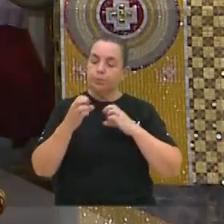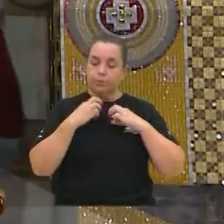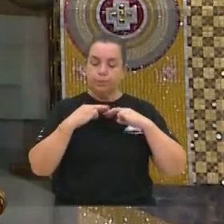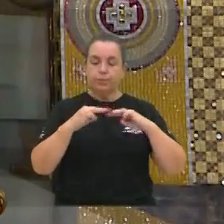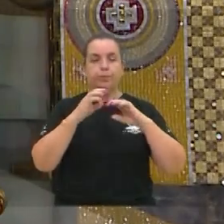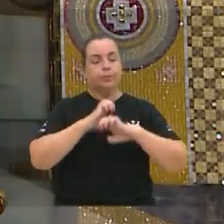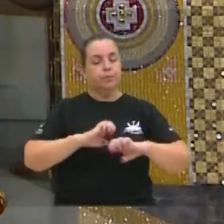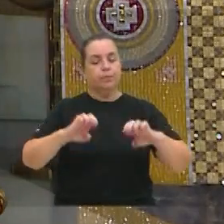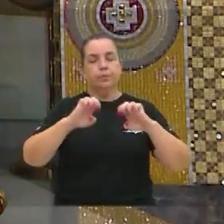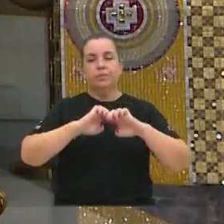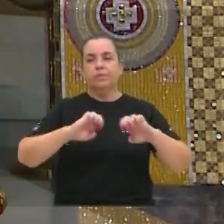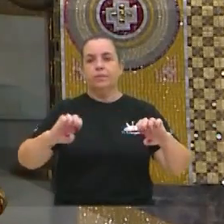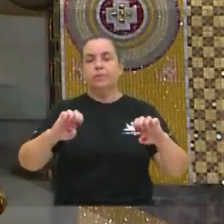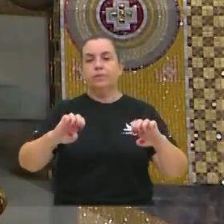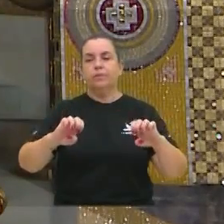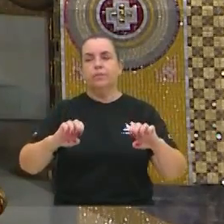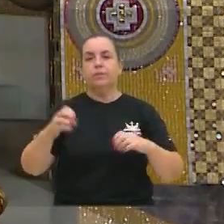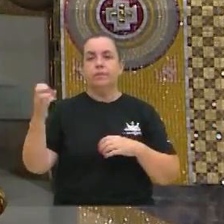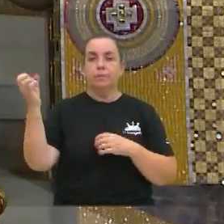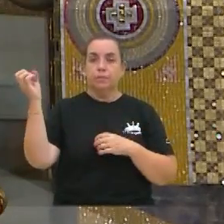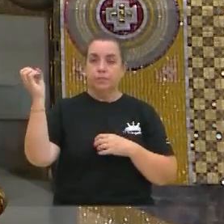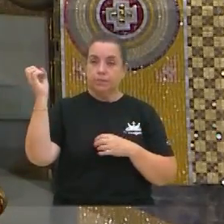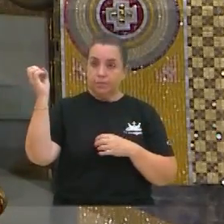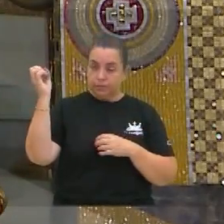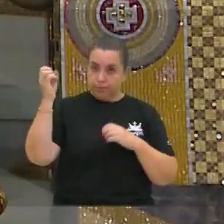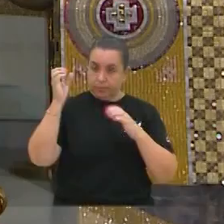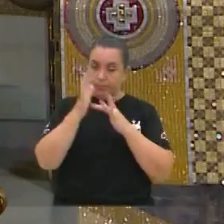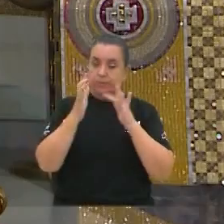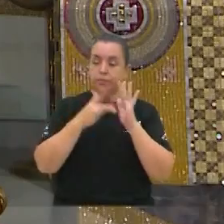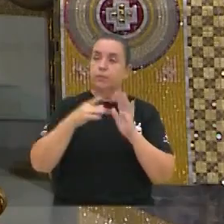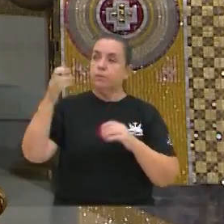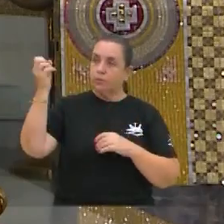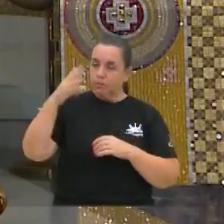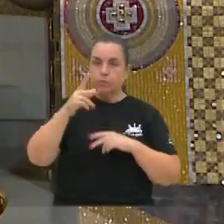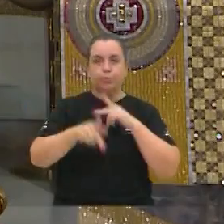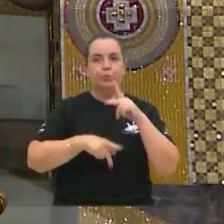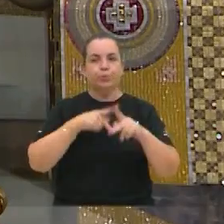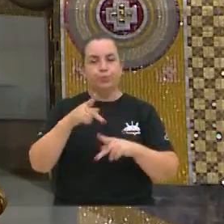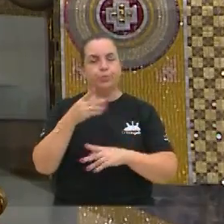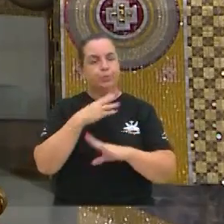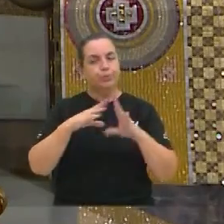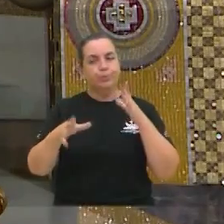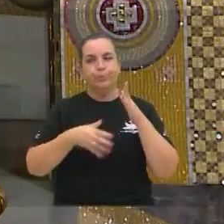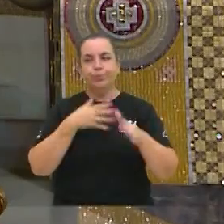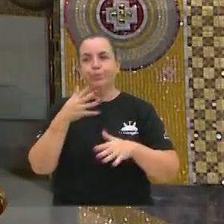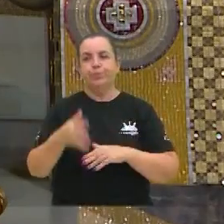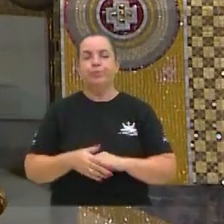missão de anunciar Cristo, luz dos povos. Cantemos.